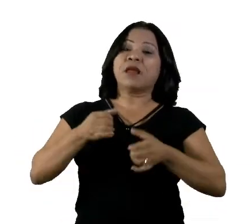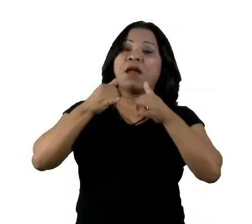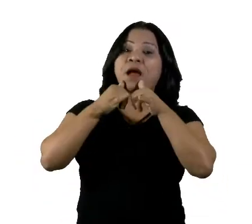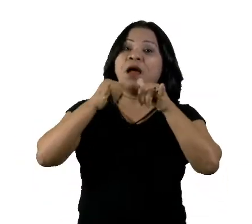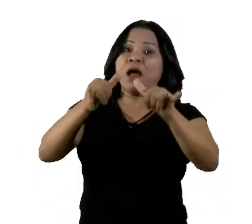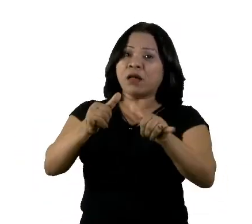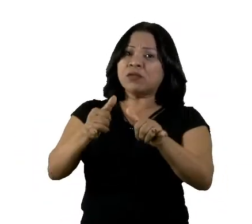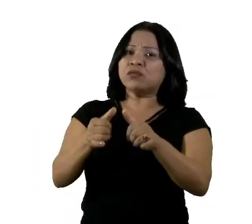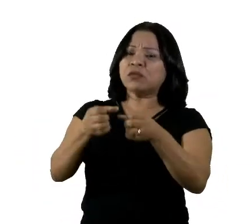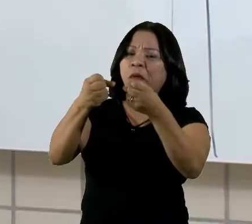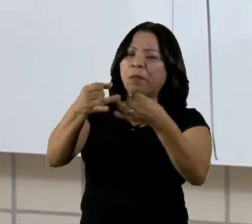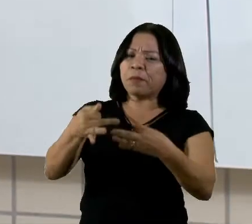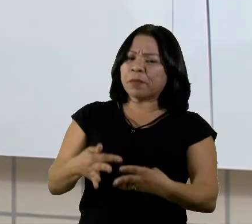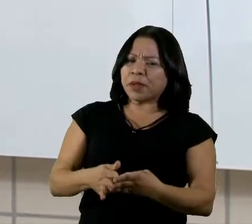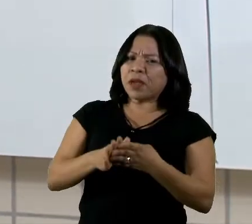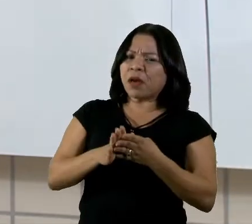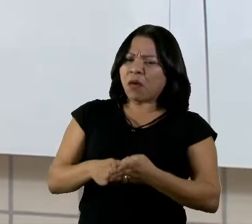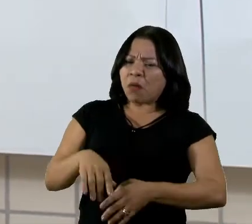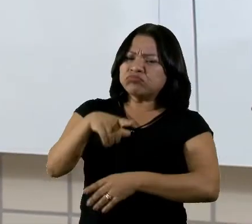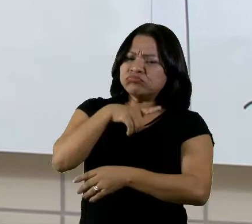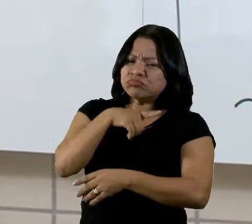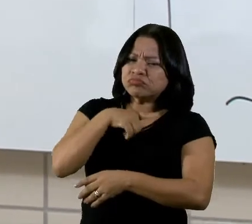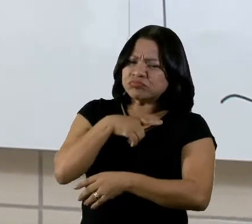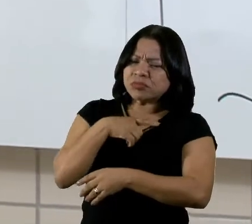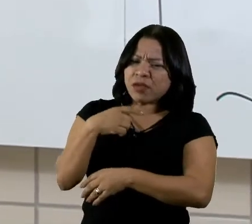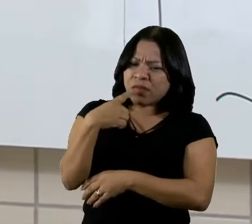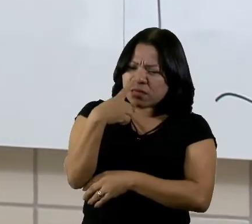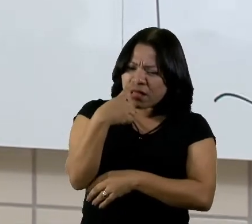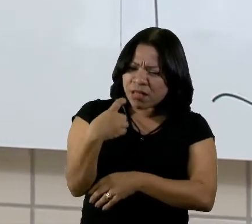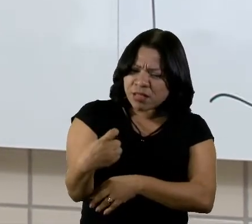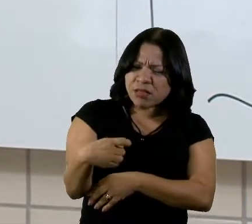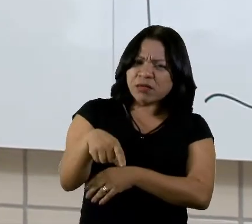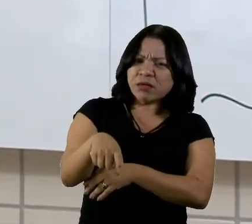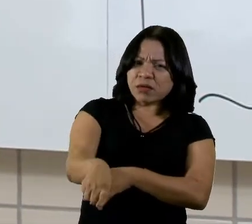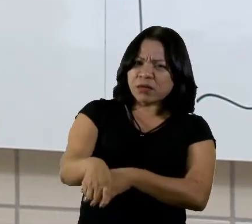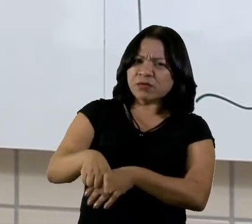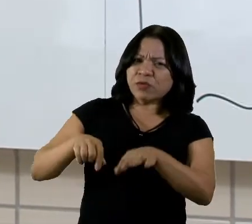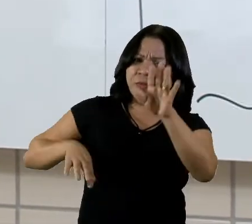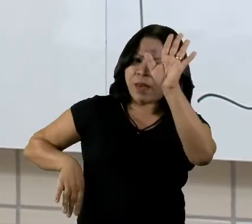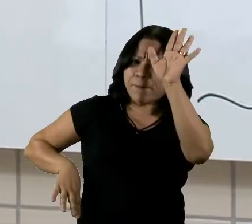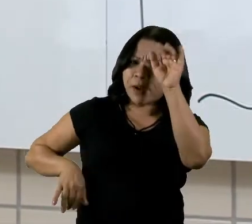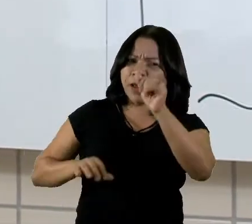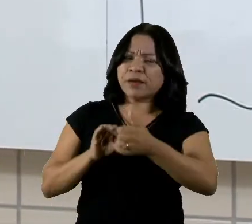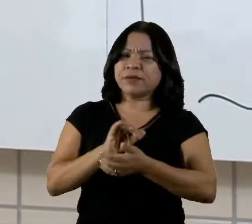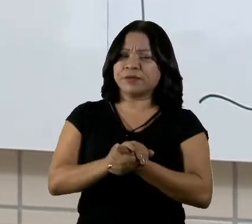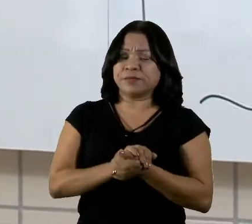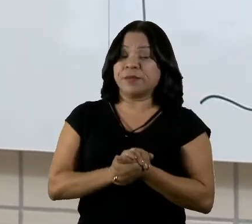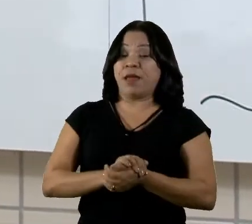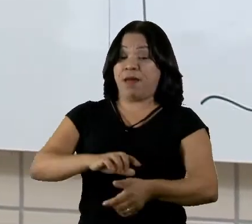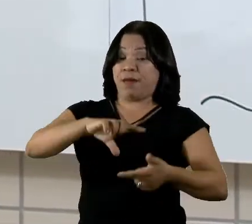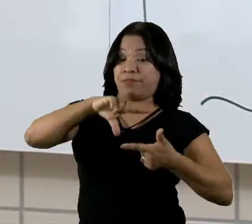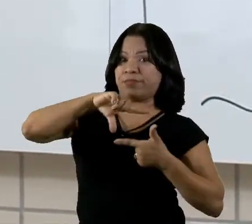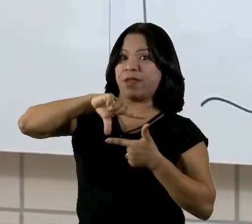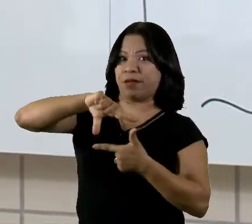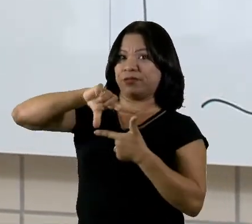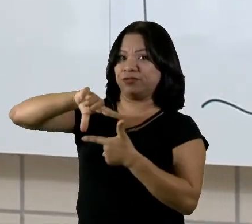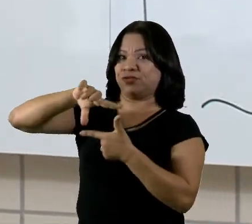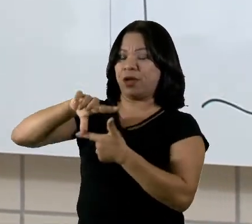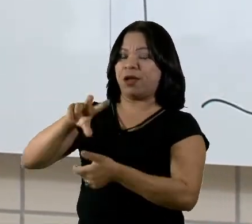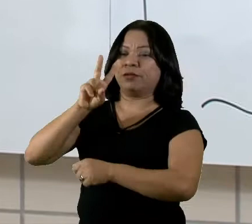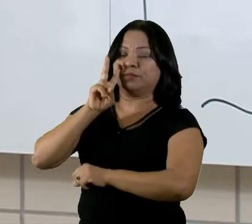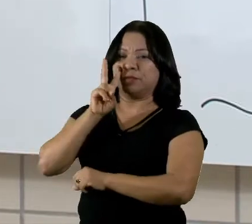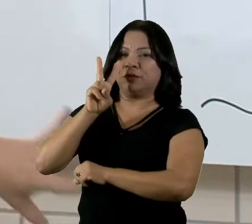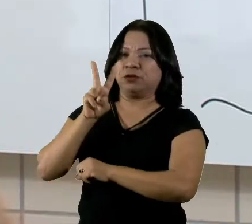do lixo na praia, em um ponto turístico da nossa cidade. Já nessa charge, a gente vê aí o banhista vindo